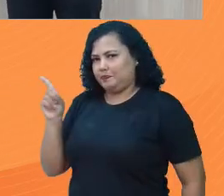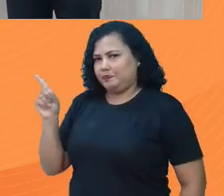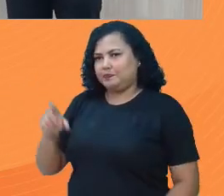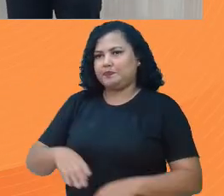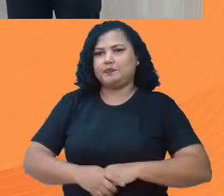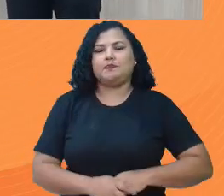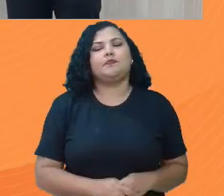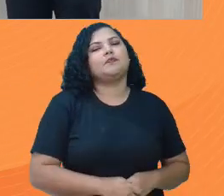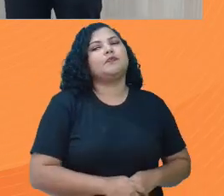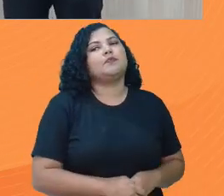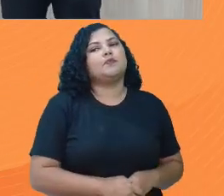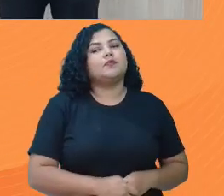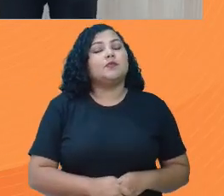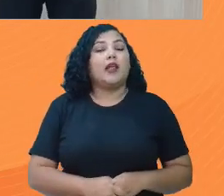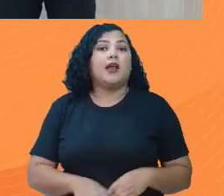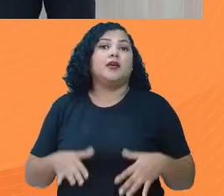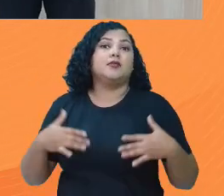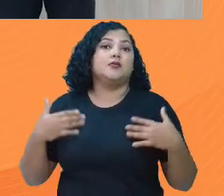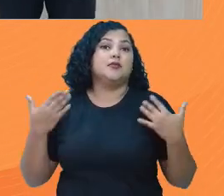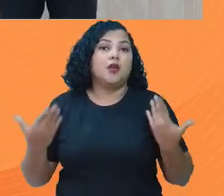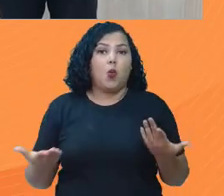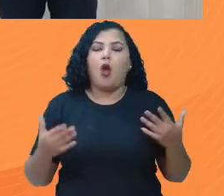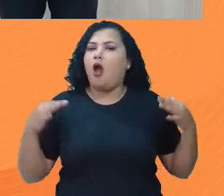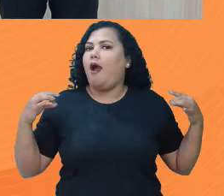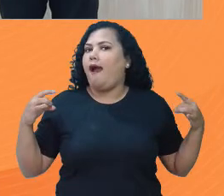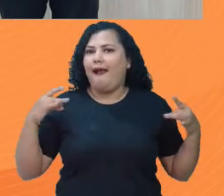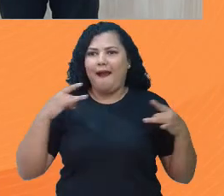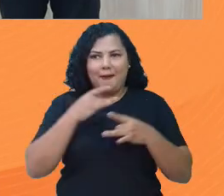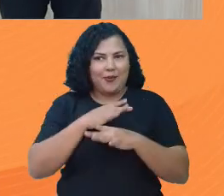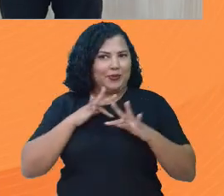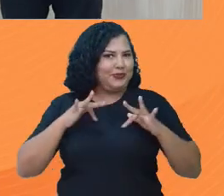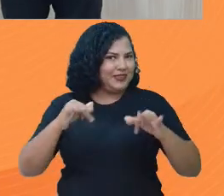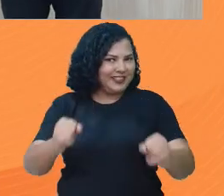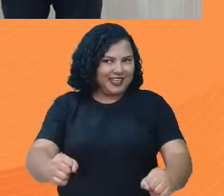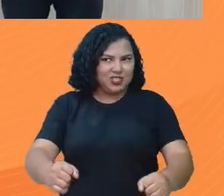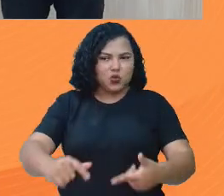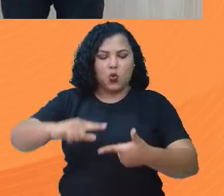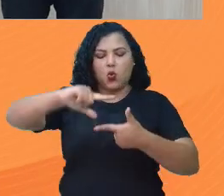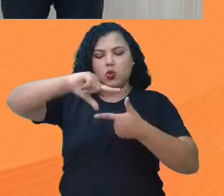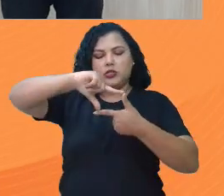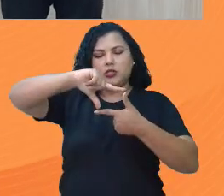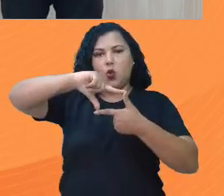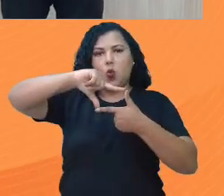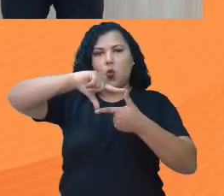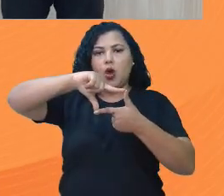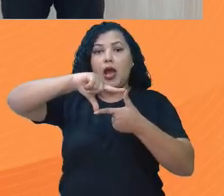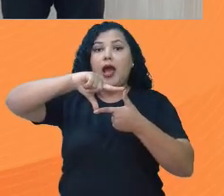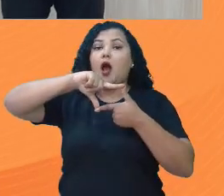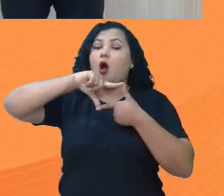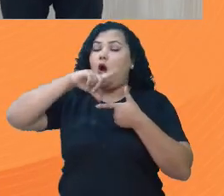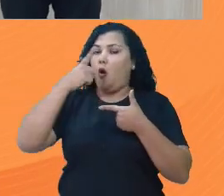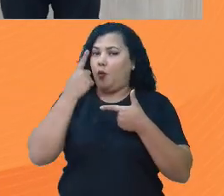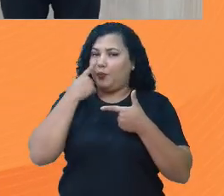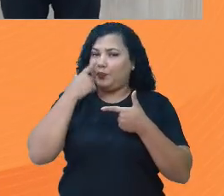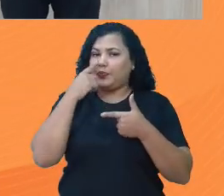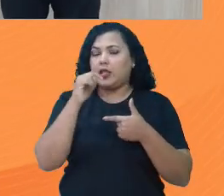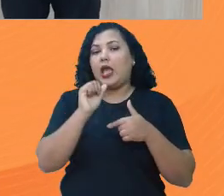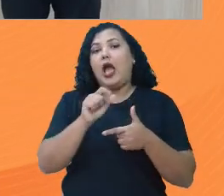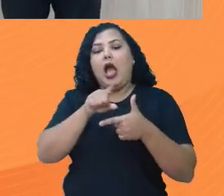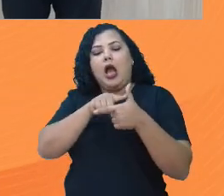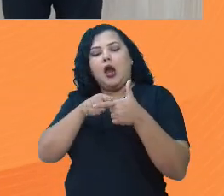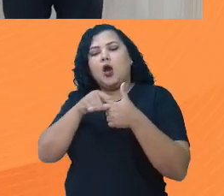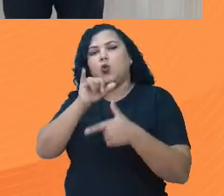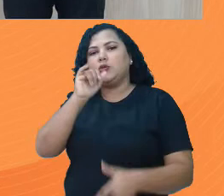o retângulozinho imaginário. Então, acabou-se e morreu o boi. Ângulos internos são os ângulos que estão dentro